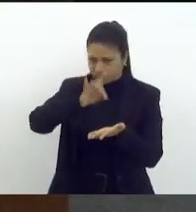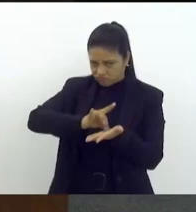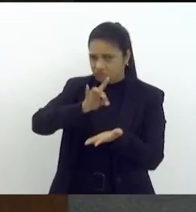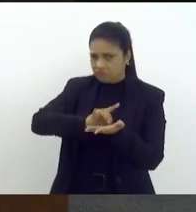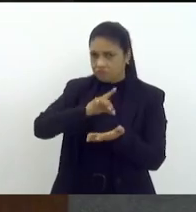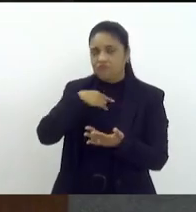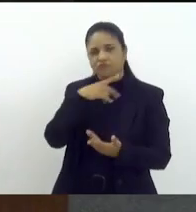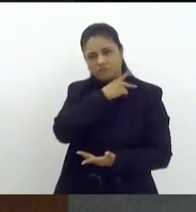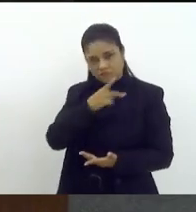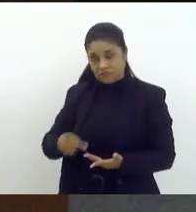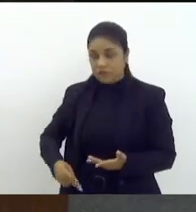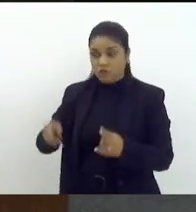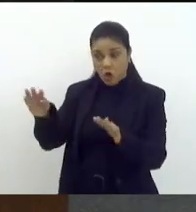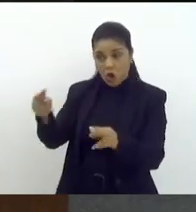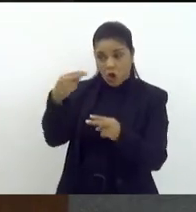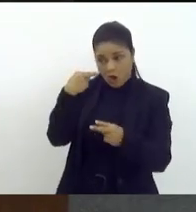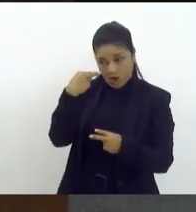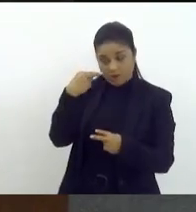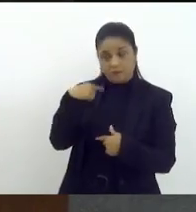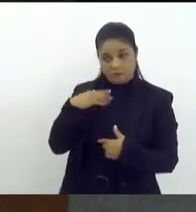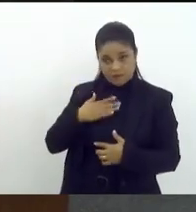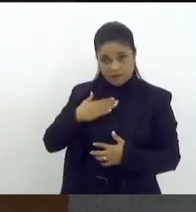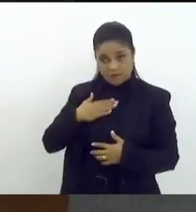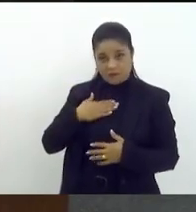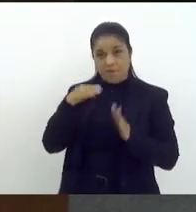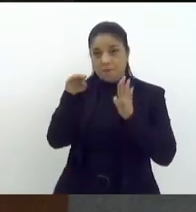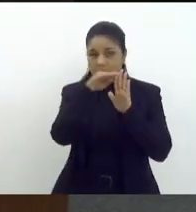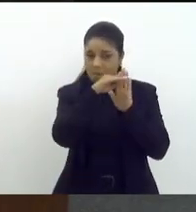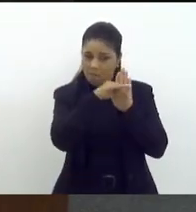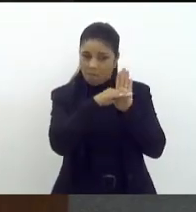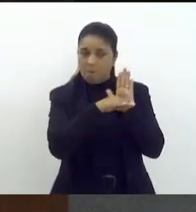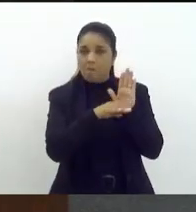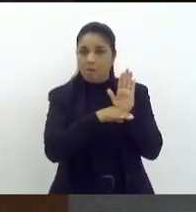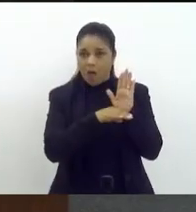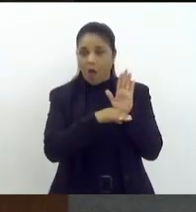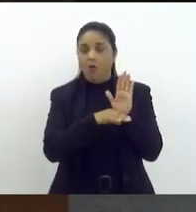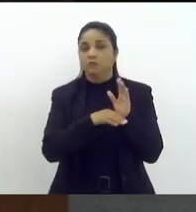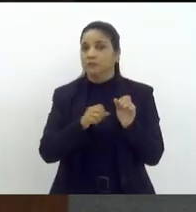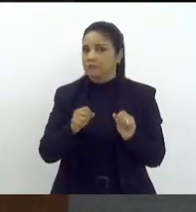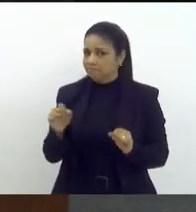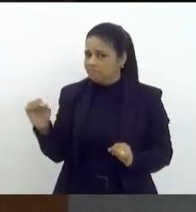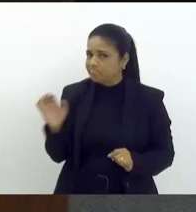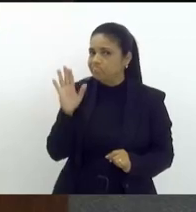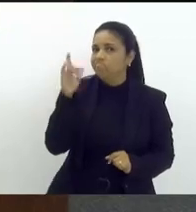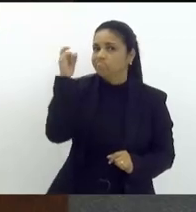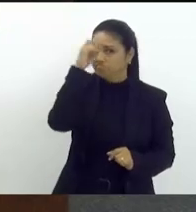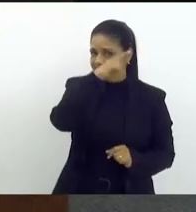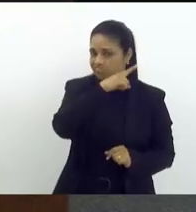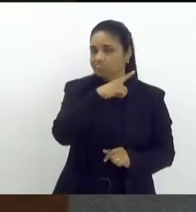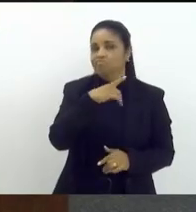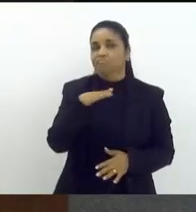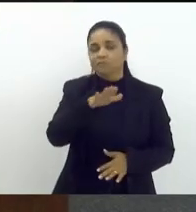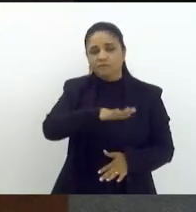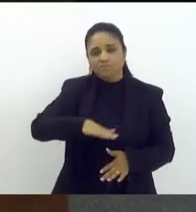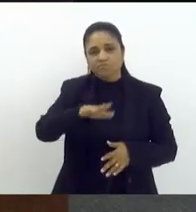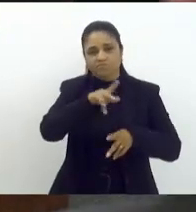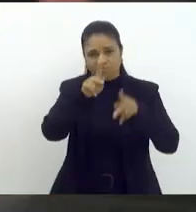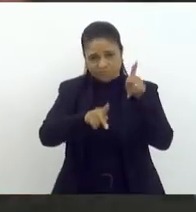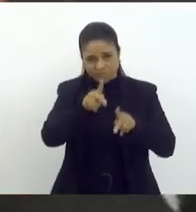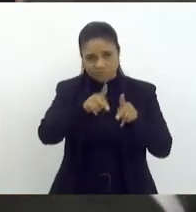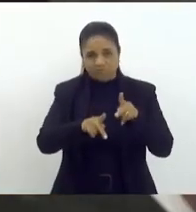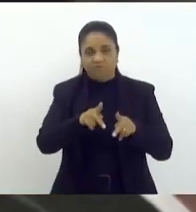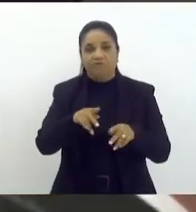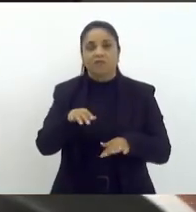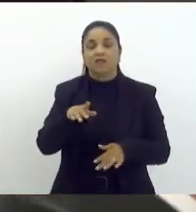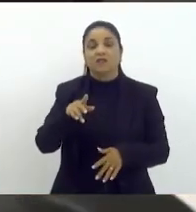vossa excelência prestar atenção é nessa pauta muito cara para a população da região dos lagos eu tenho cobrado de